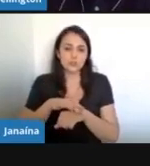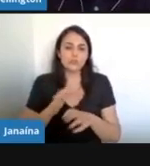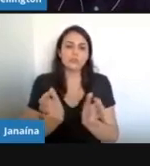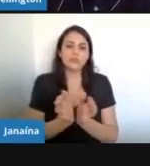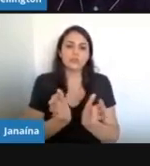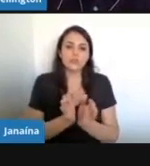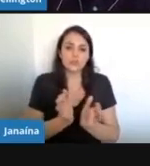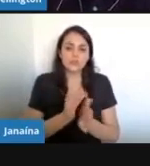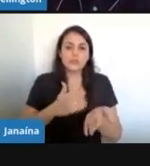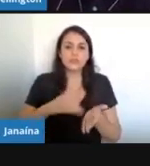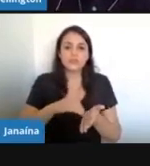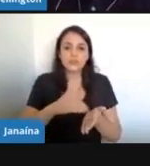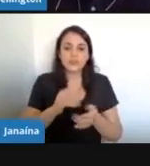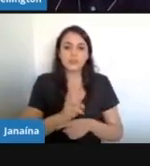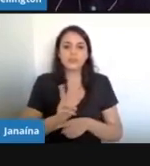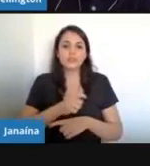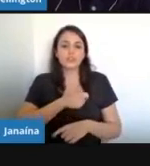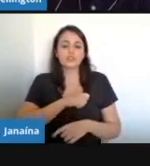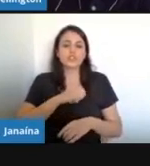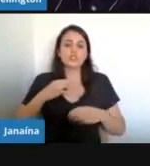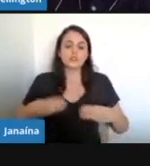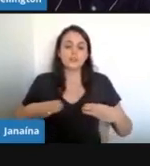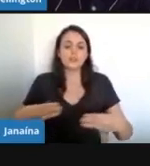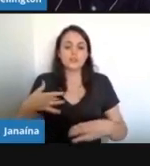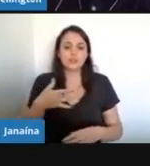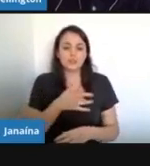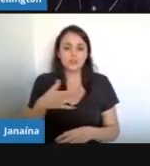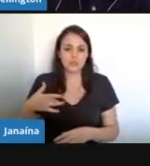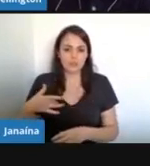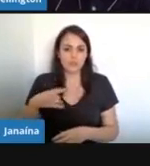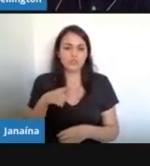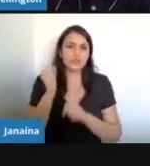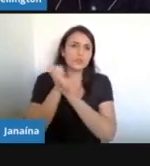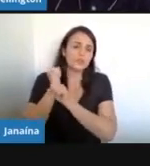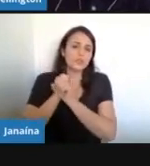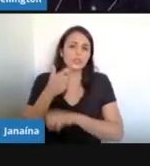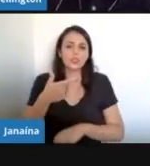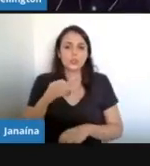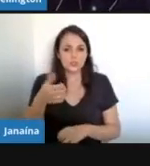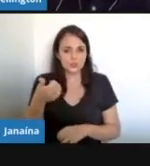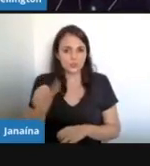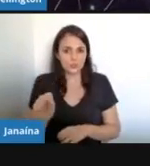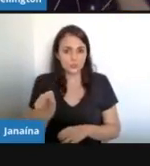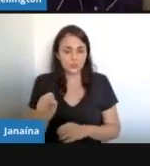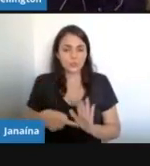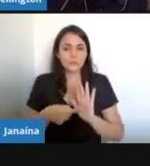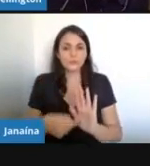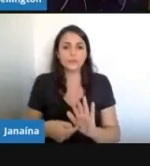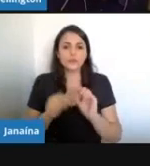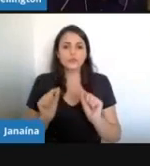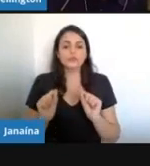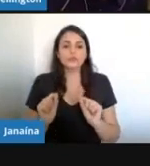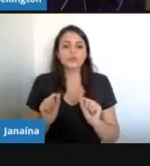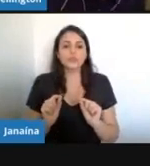Secretaria de Vigilância em Saúde do Ministério da Saúde, né? São dados de 2018, onde trata